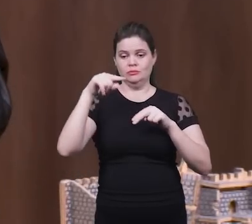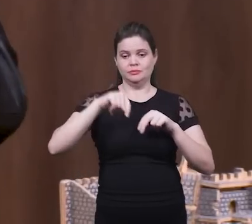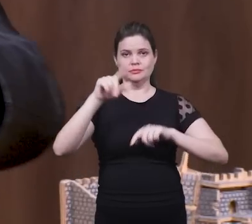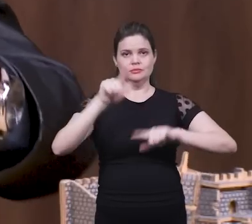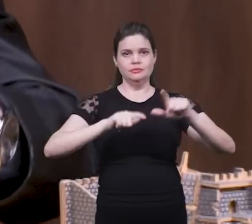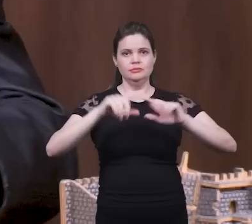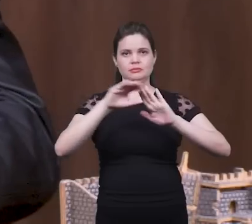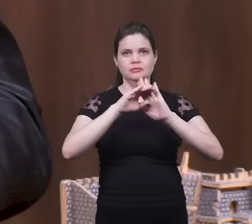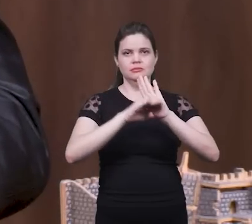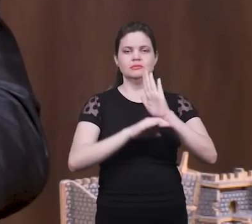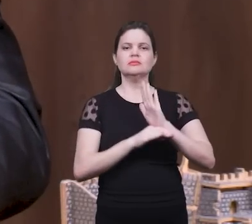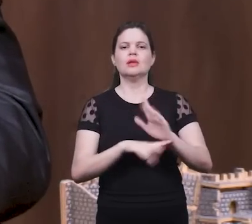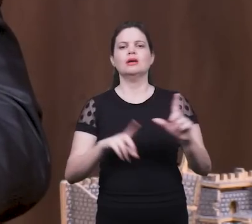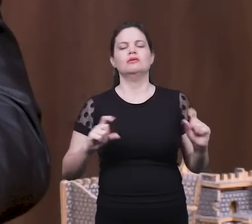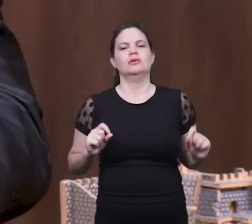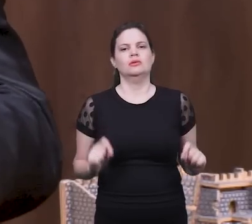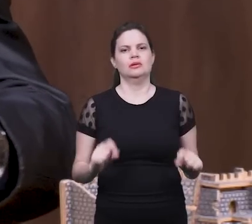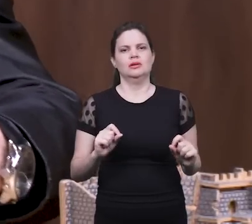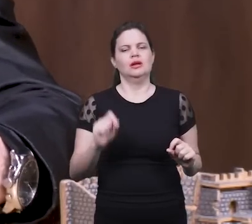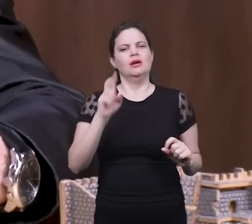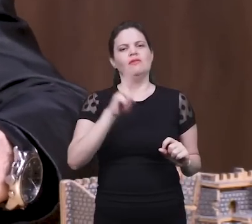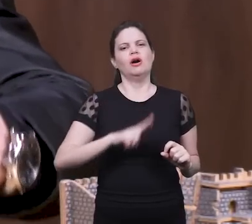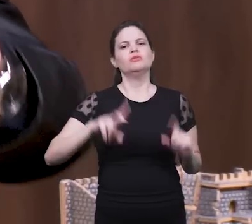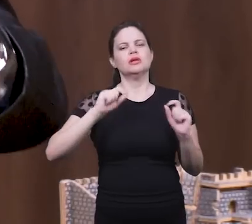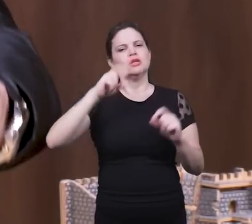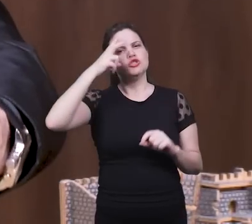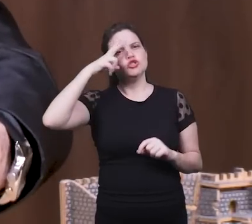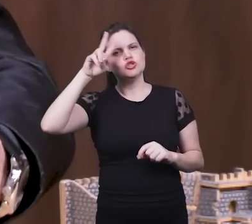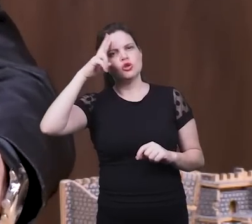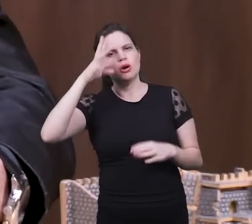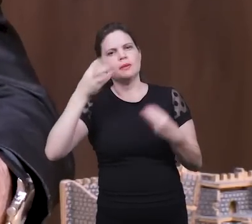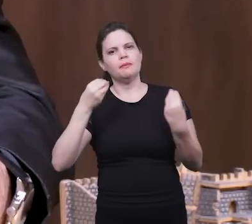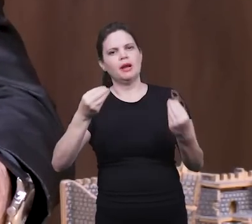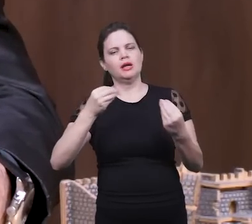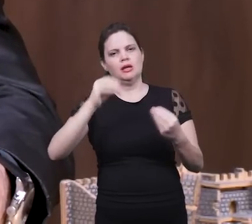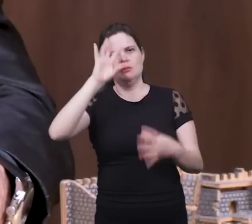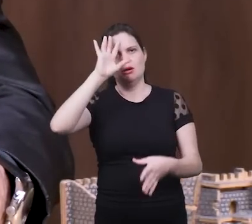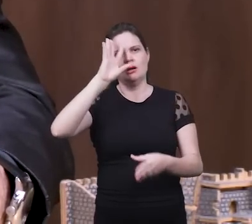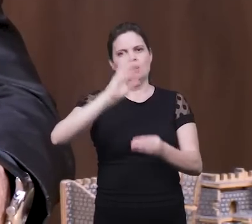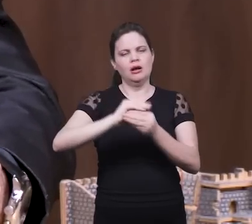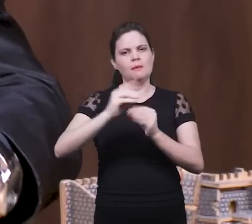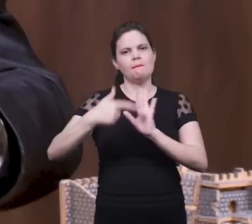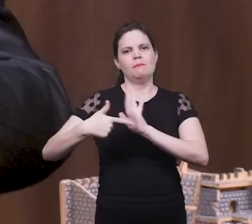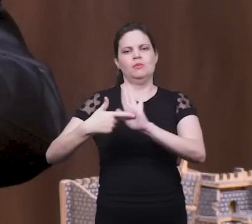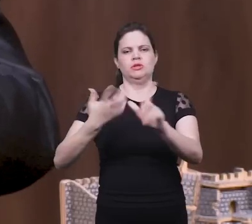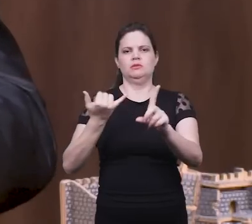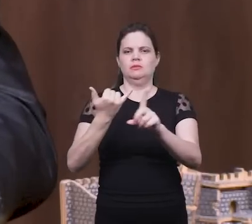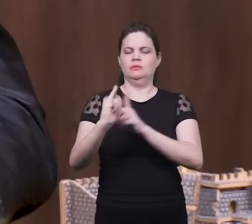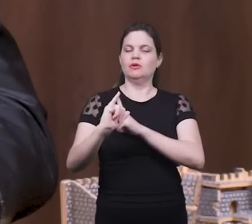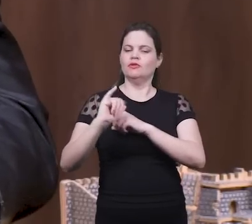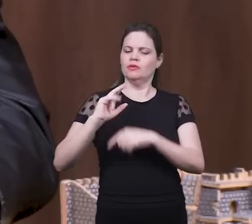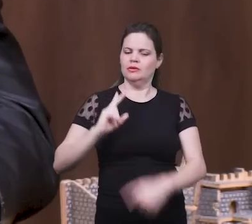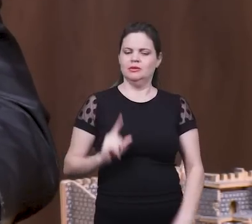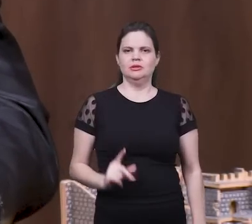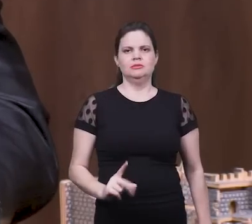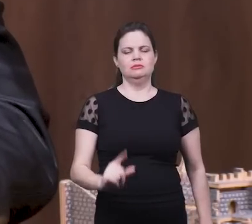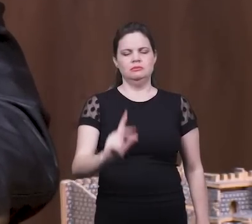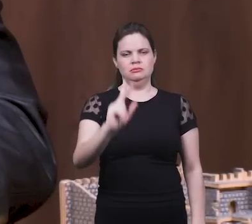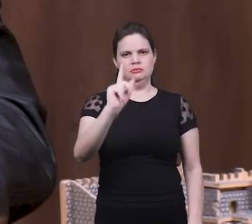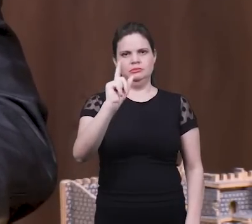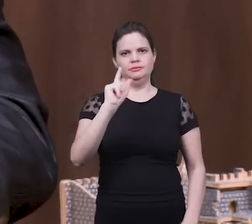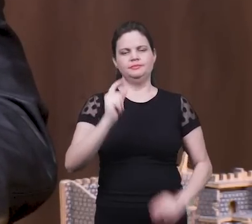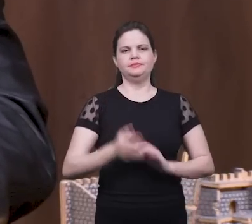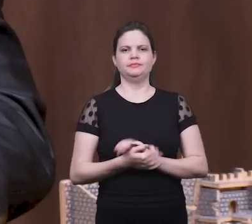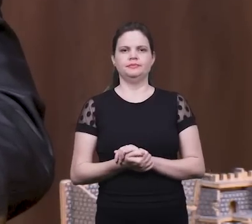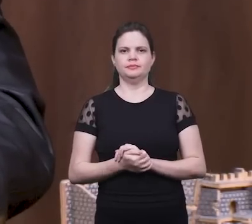essas coisas que o Senhor usou para falar do eterno, do evangelho eterno, para falar do profético, para